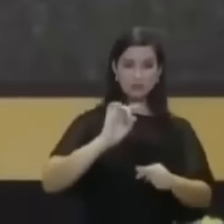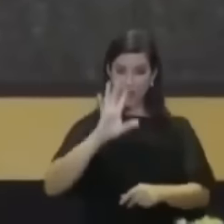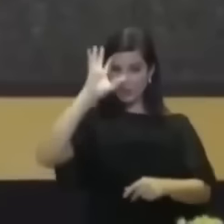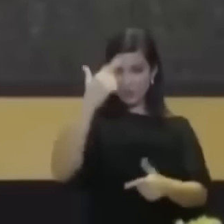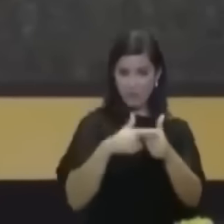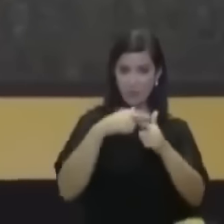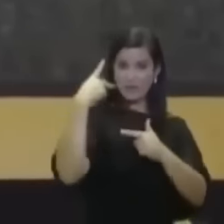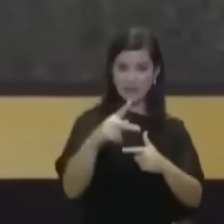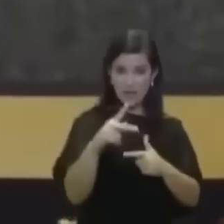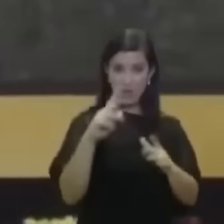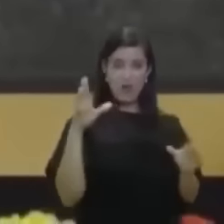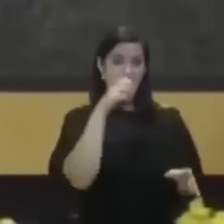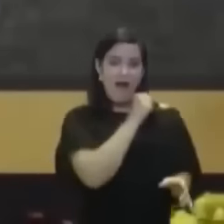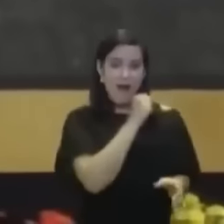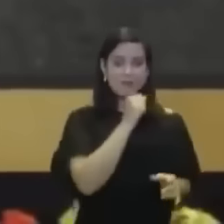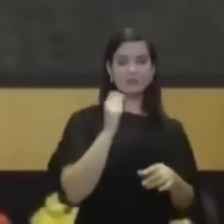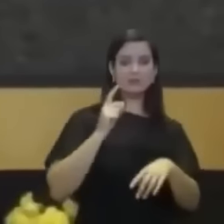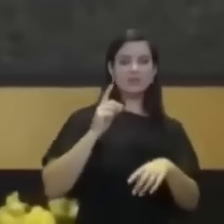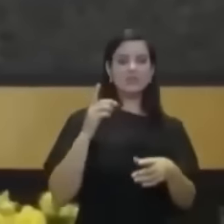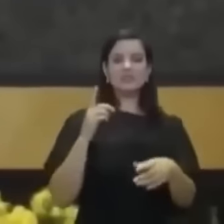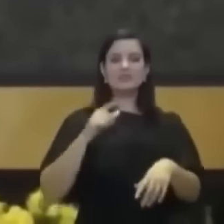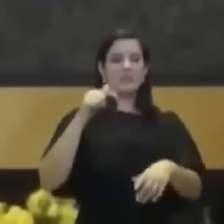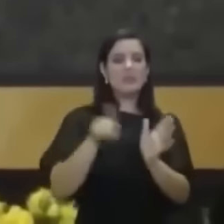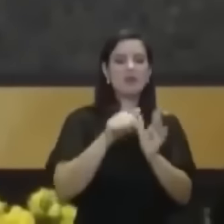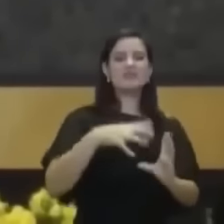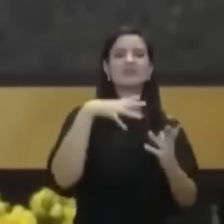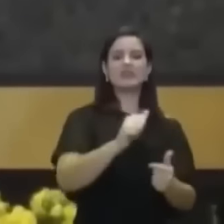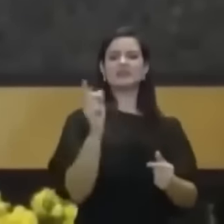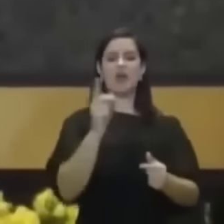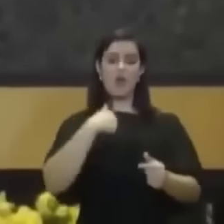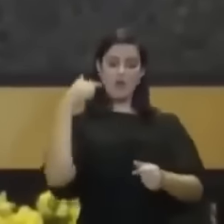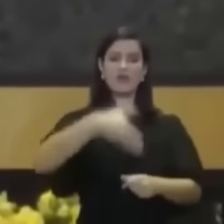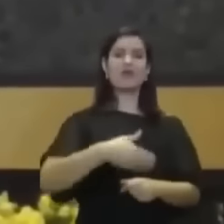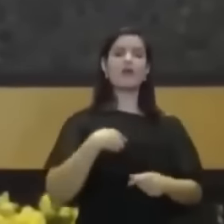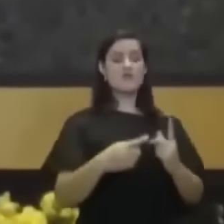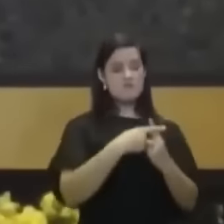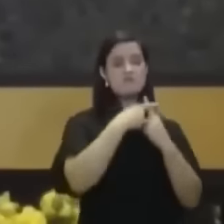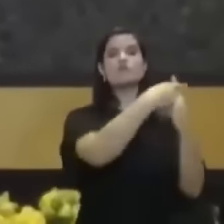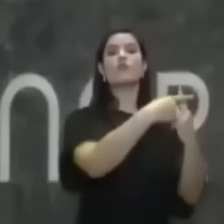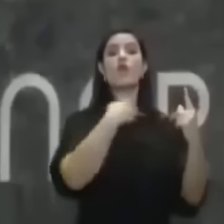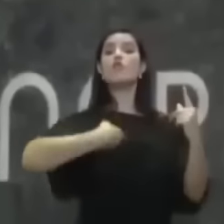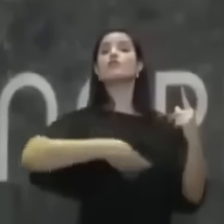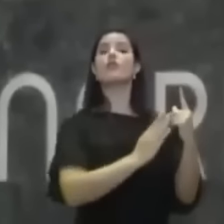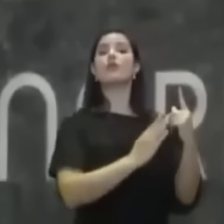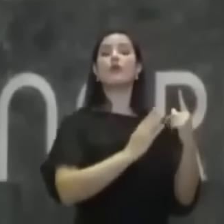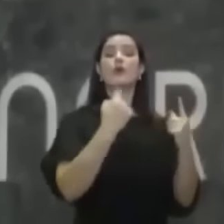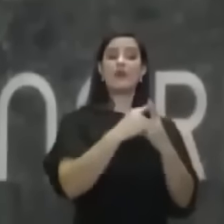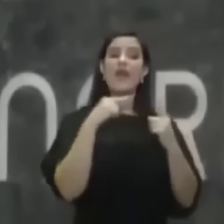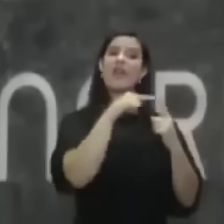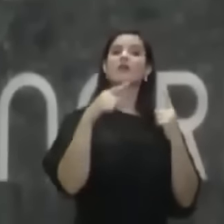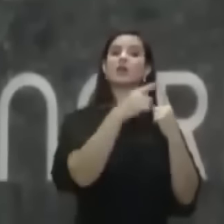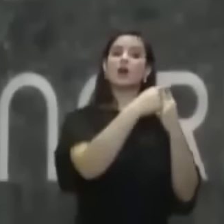seus problemas imediatos, terrenos e temporais. Eu vim a este mundo para ir para a cruz, e é para a cruz que eu estou indo, porque é lá na cruz que